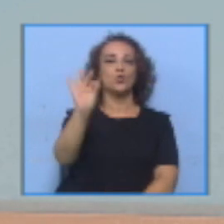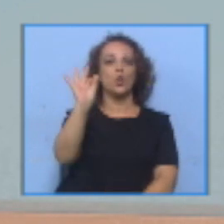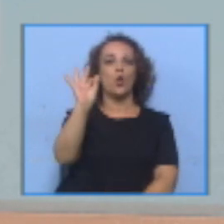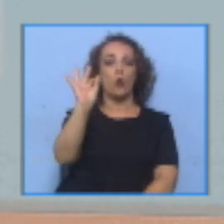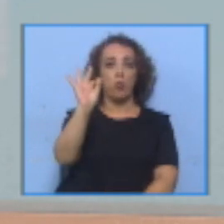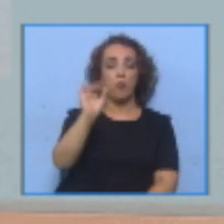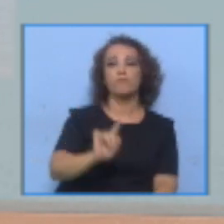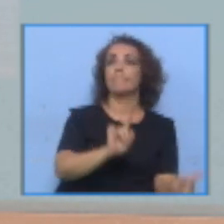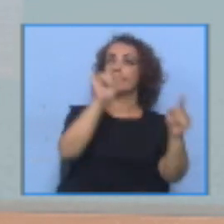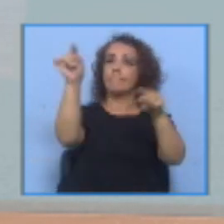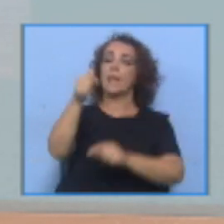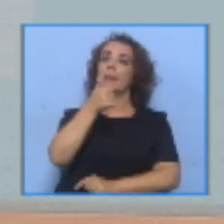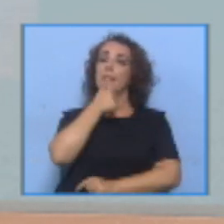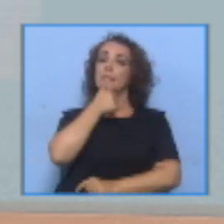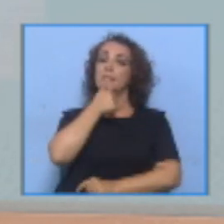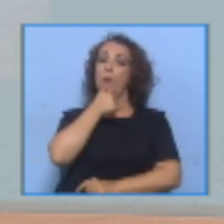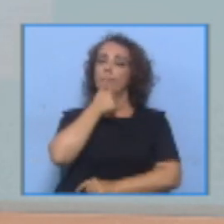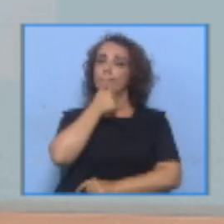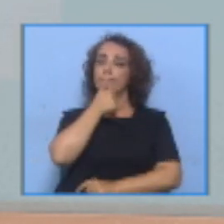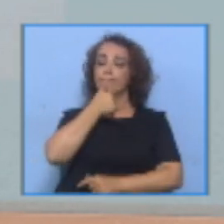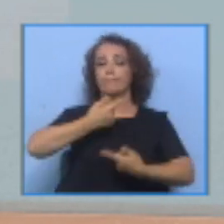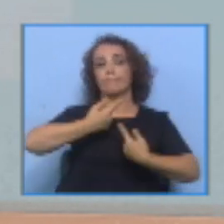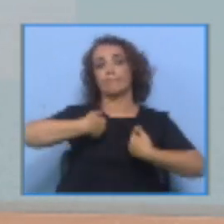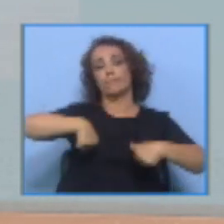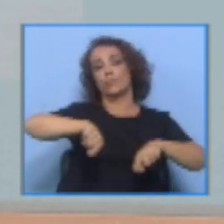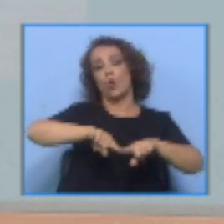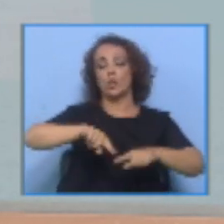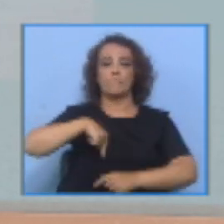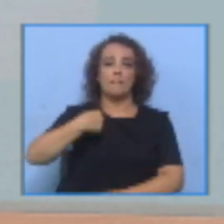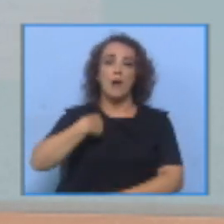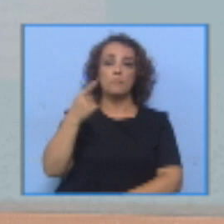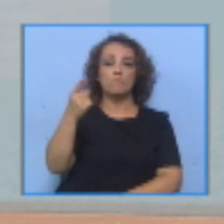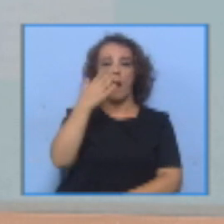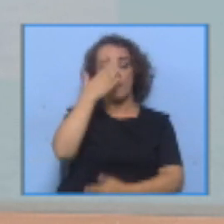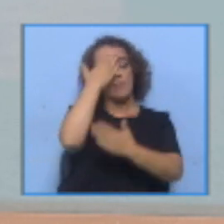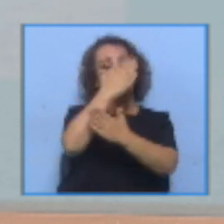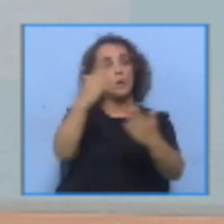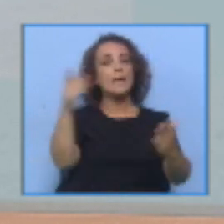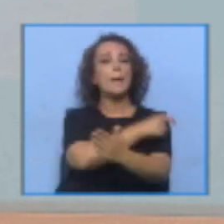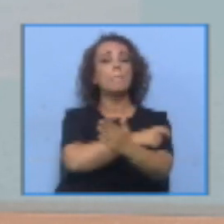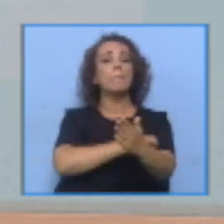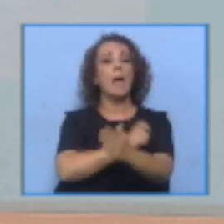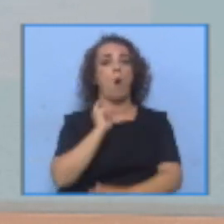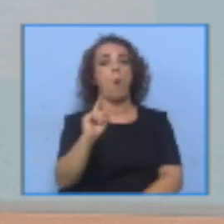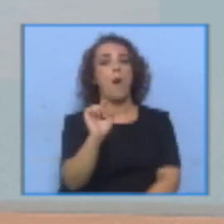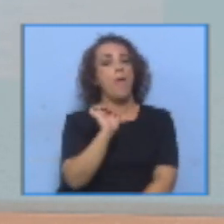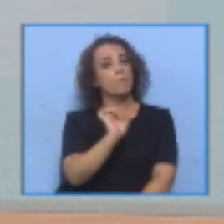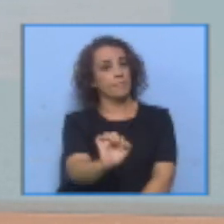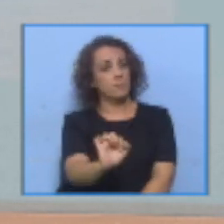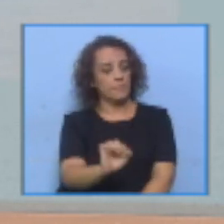vão tomar decisões por nós, porque vivemos numa democracia representativa. E eu acho que nesta